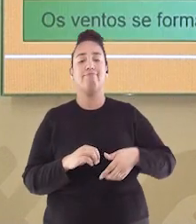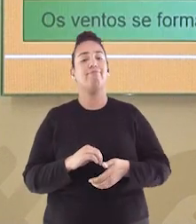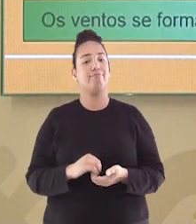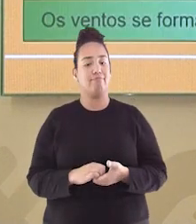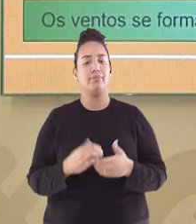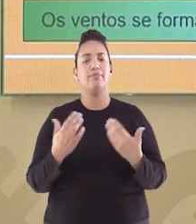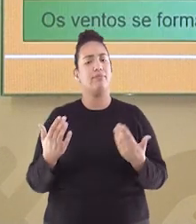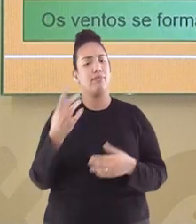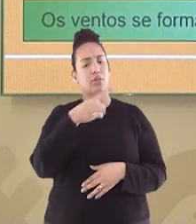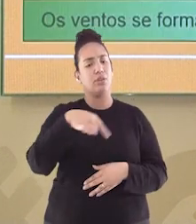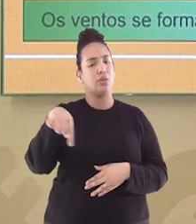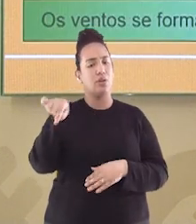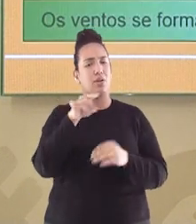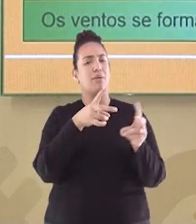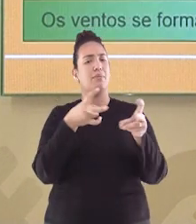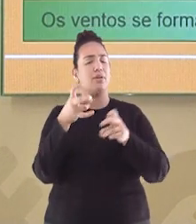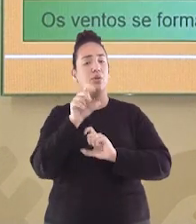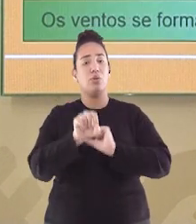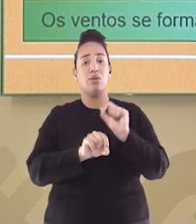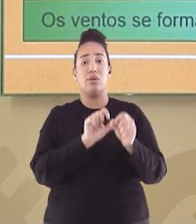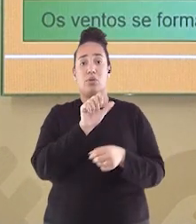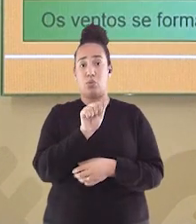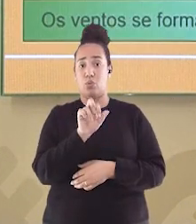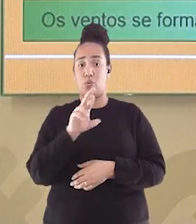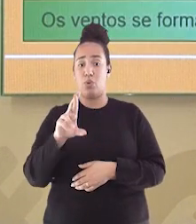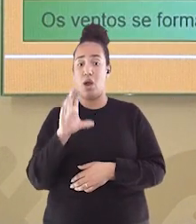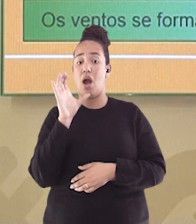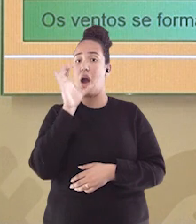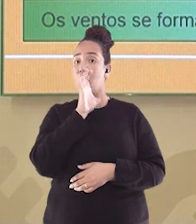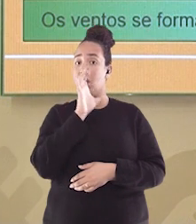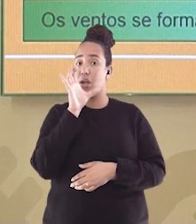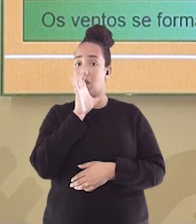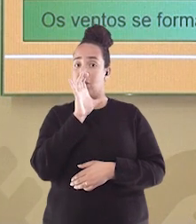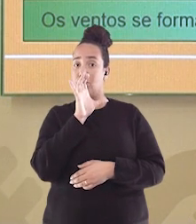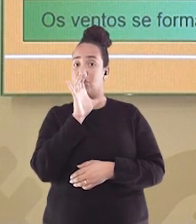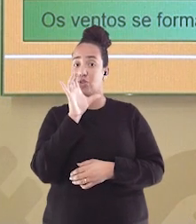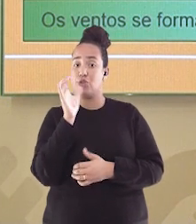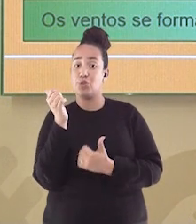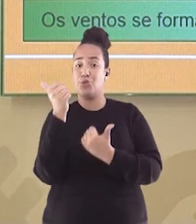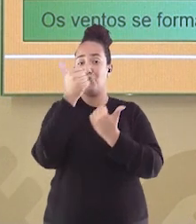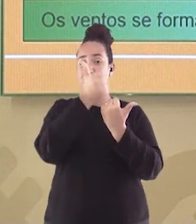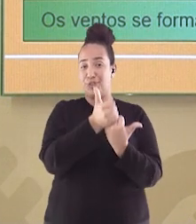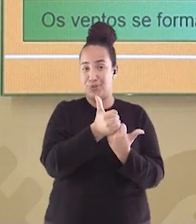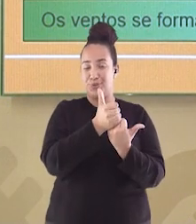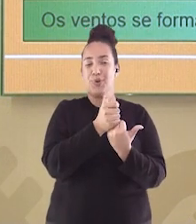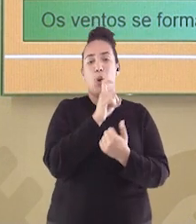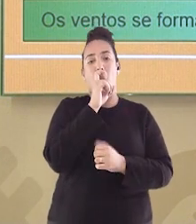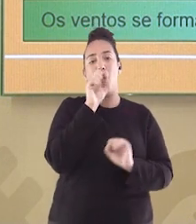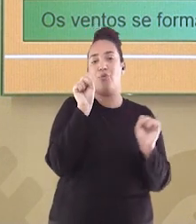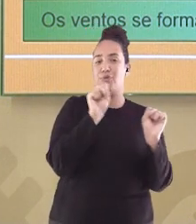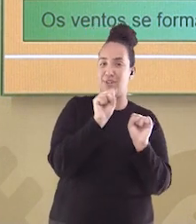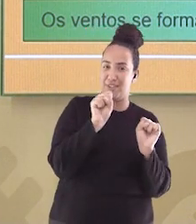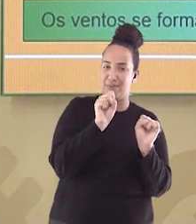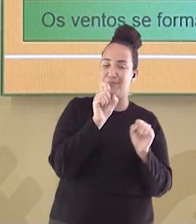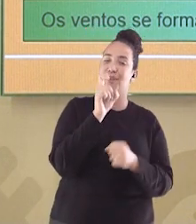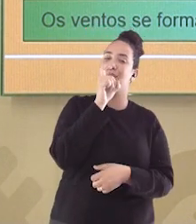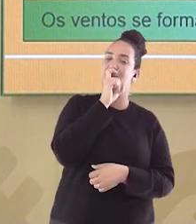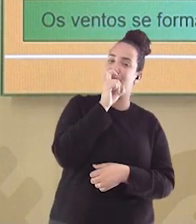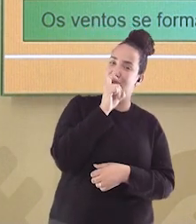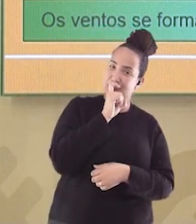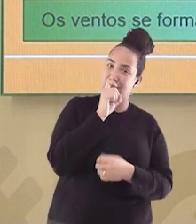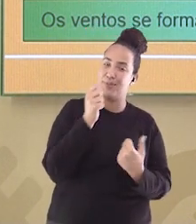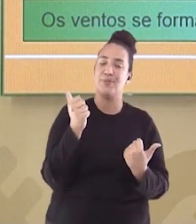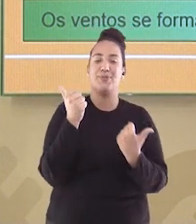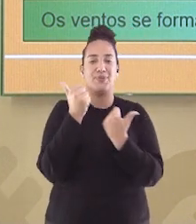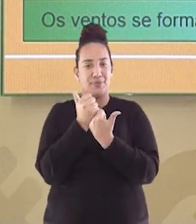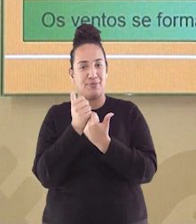E a gente pode notar que o ar quente sempre vai ocupar o espaço que era do ar frio, em algum momento. E o inverso também acontece. O ar